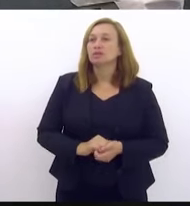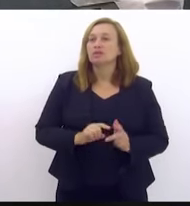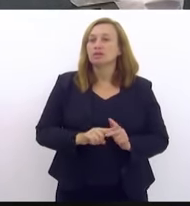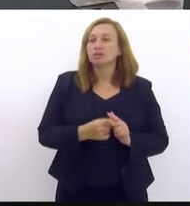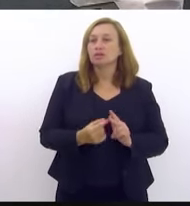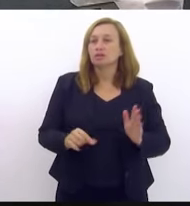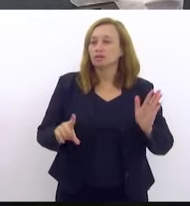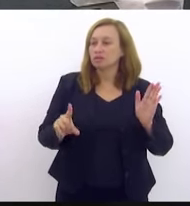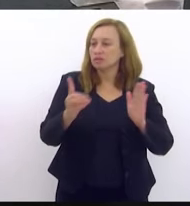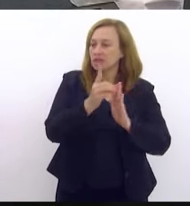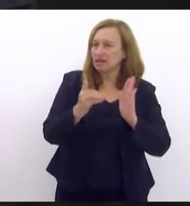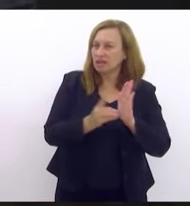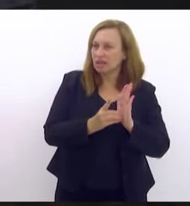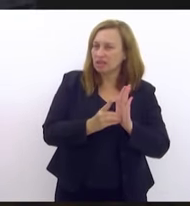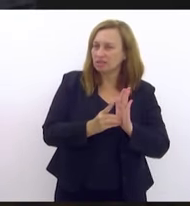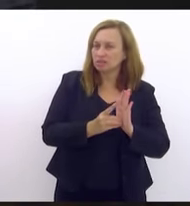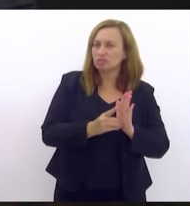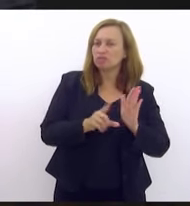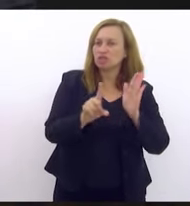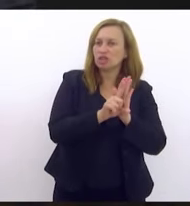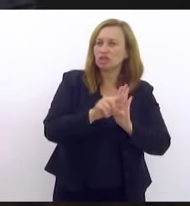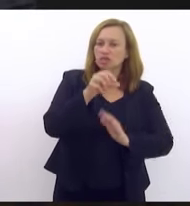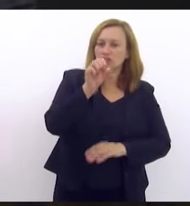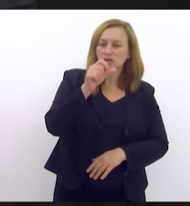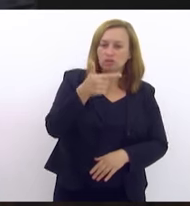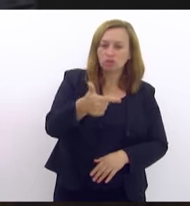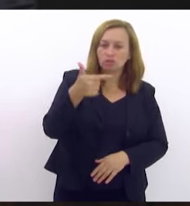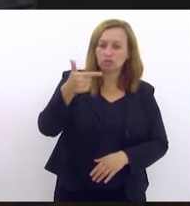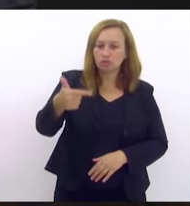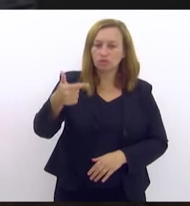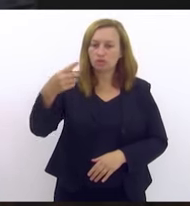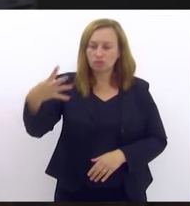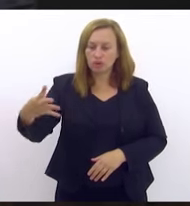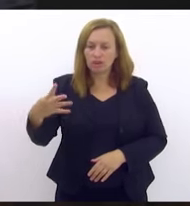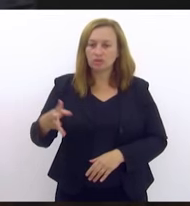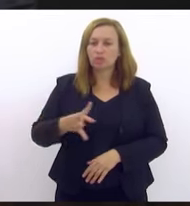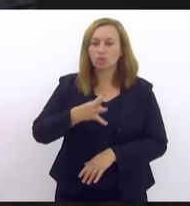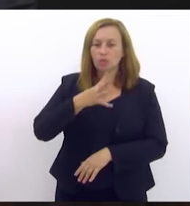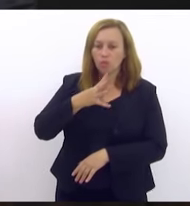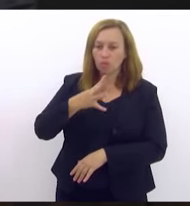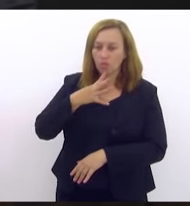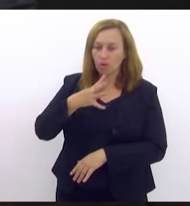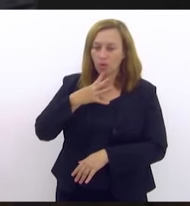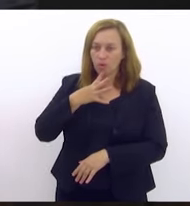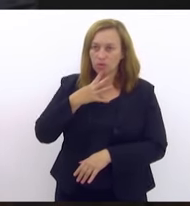número 224, de 18 de julho de 75, que reconhece